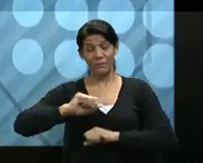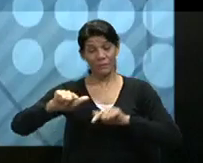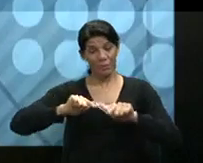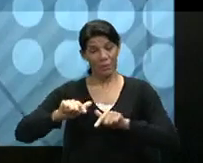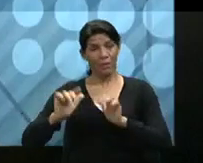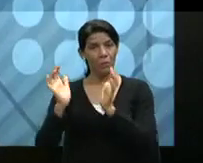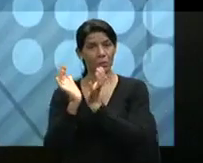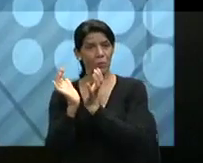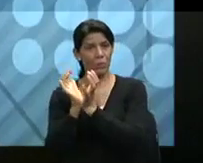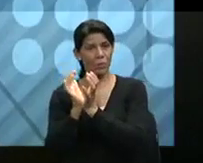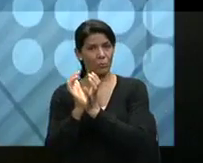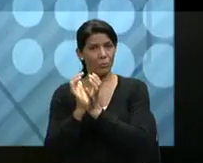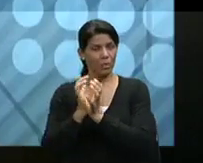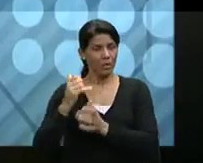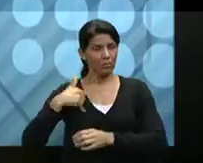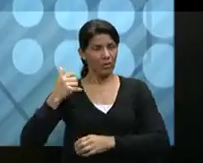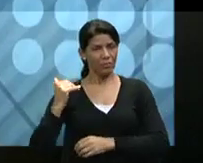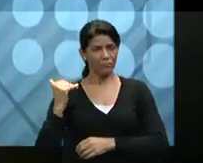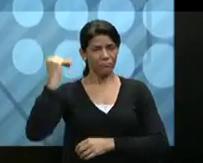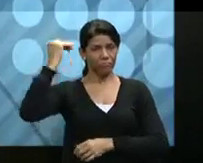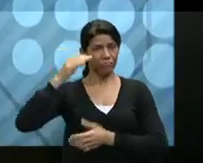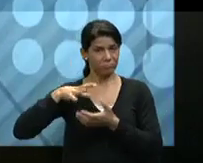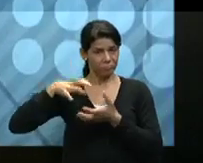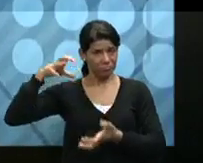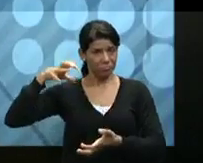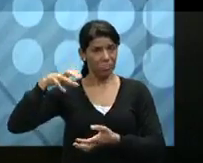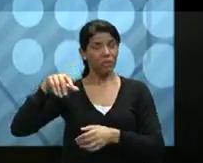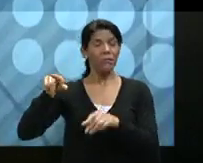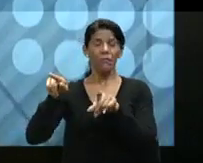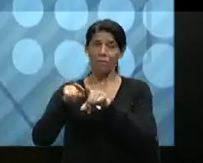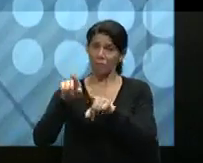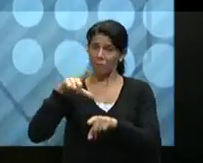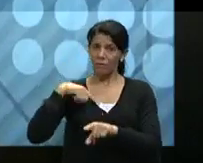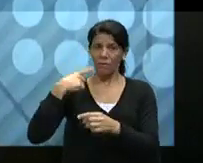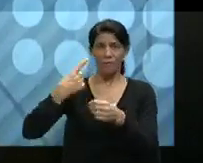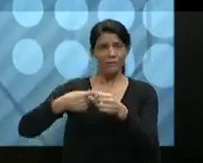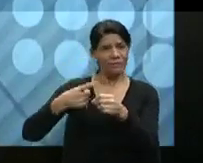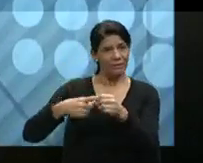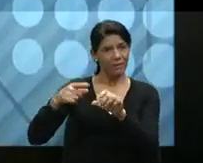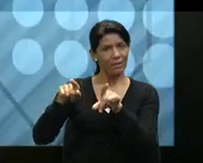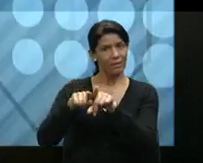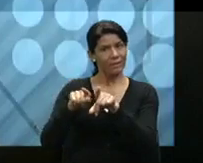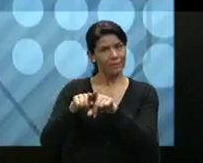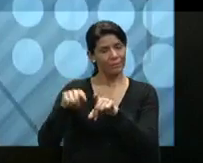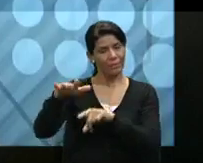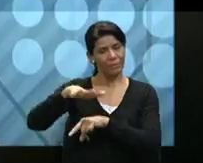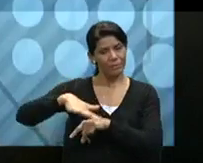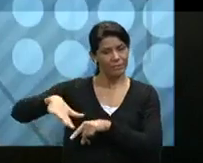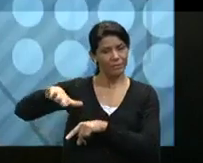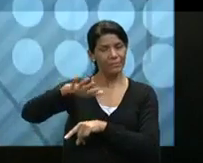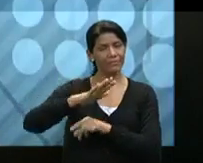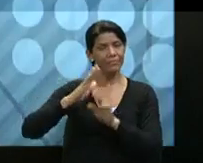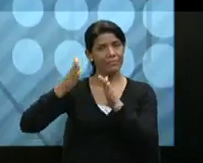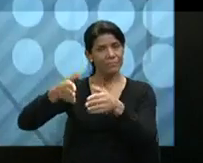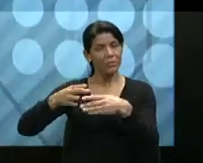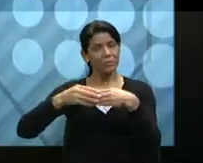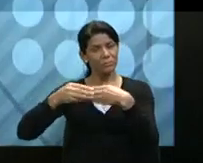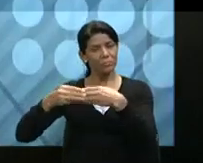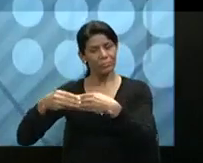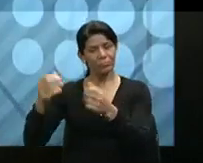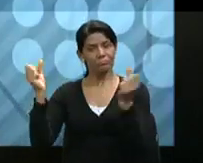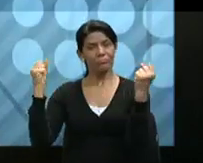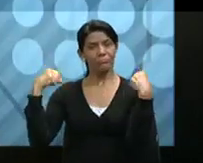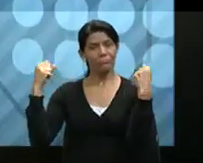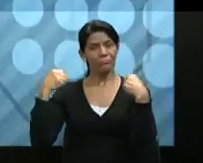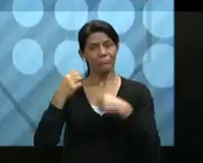da maior idade, né, que nós temos muitos nas cidades, também ocupar este novo nicho de mercado, que é o acompanhamento de atividade